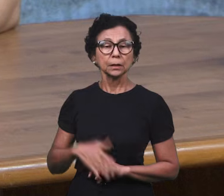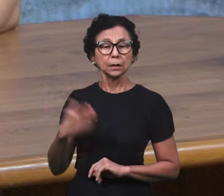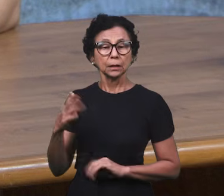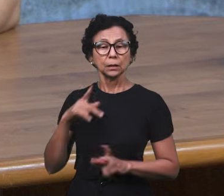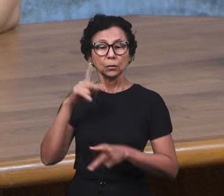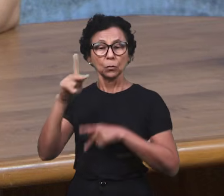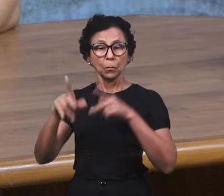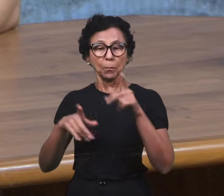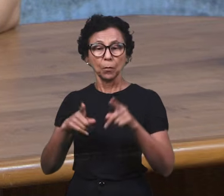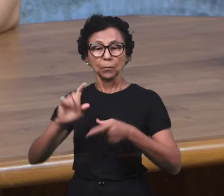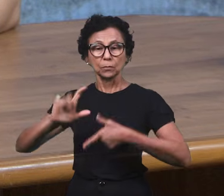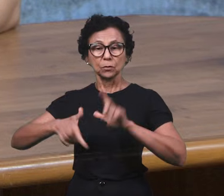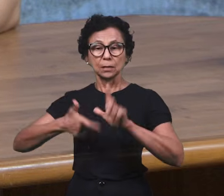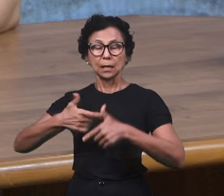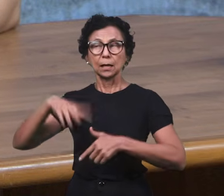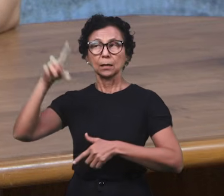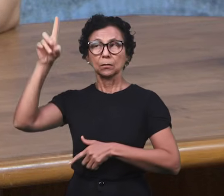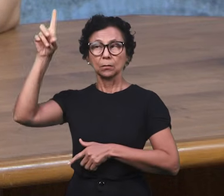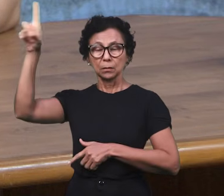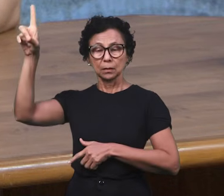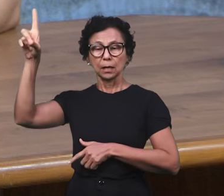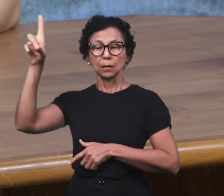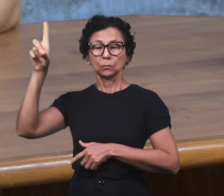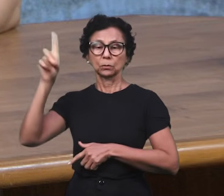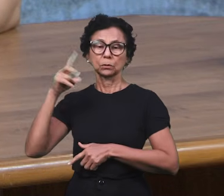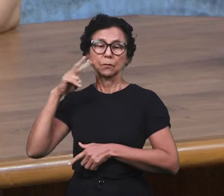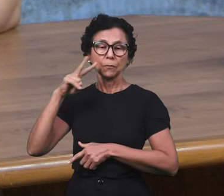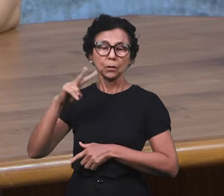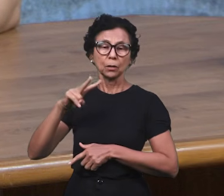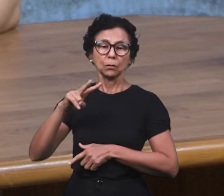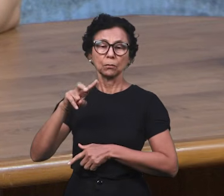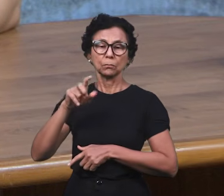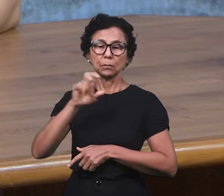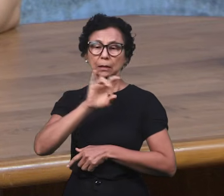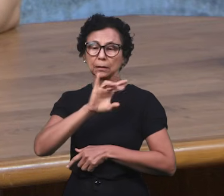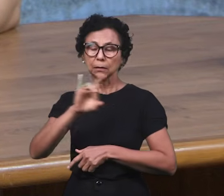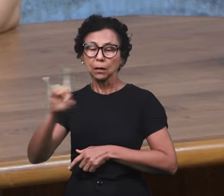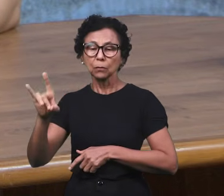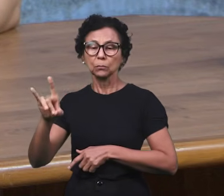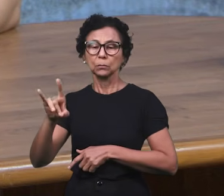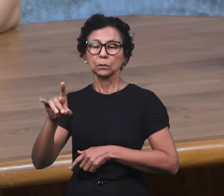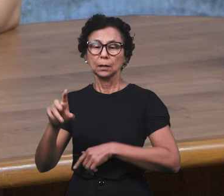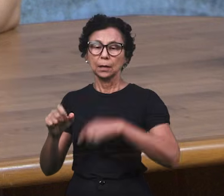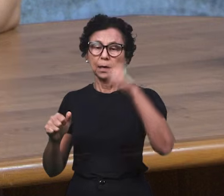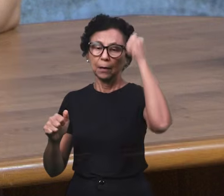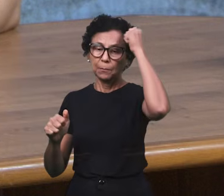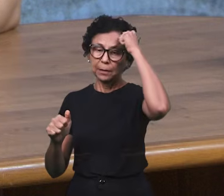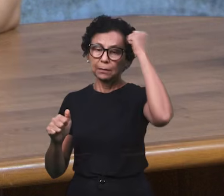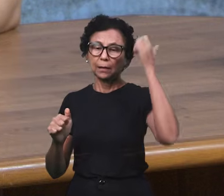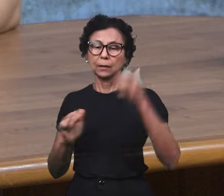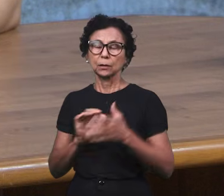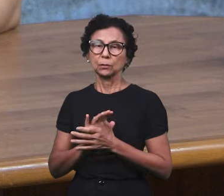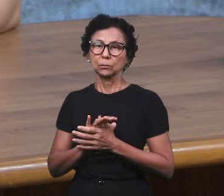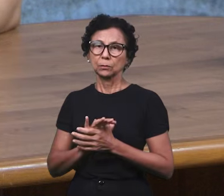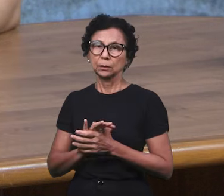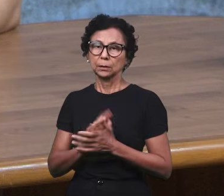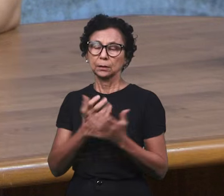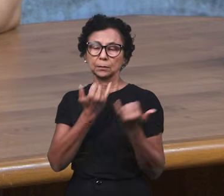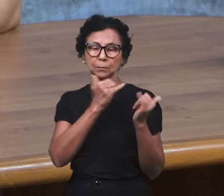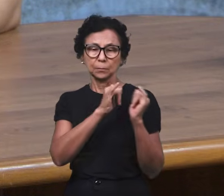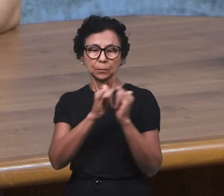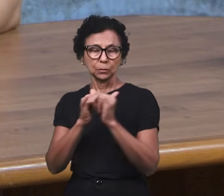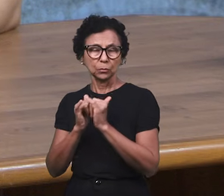em Jerusalém celebraram as festas dos pães asmos 7 dias com